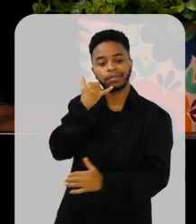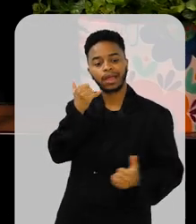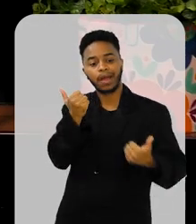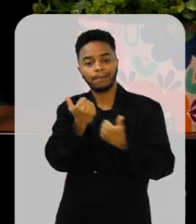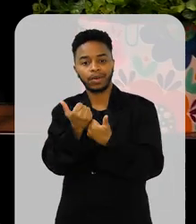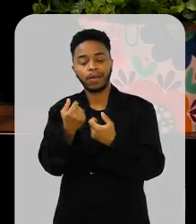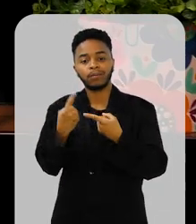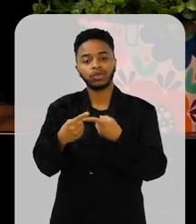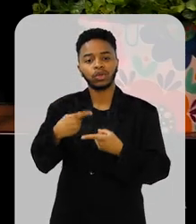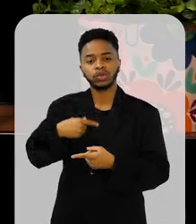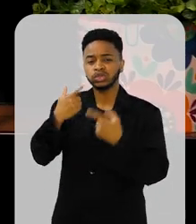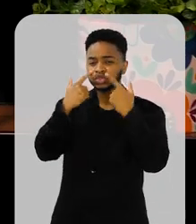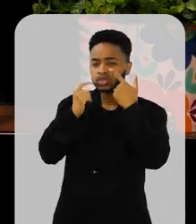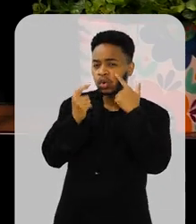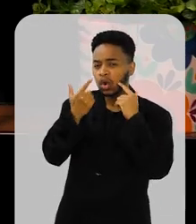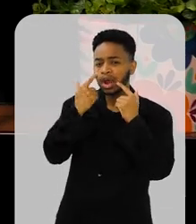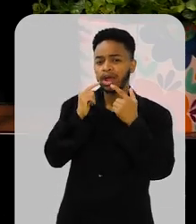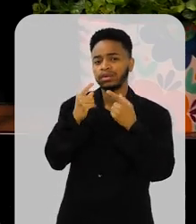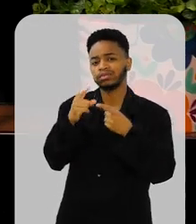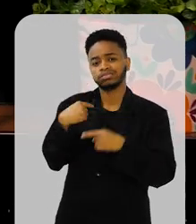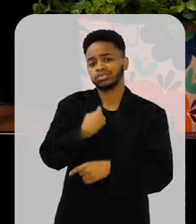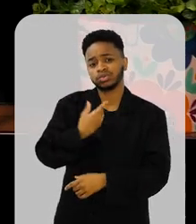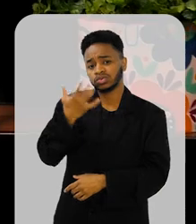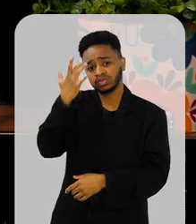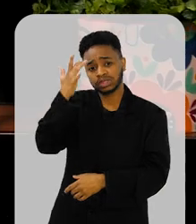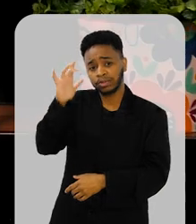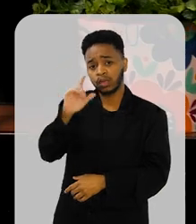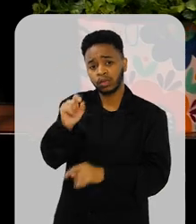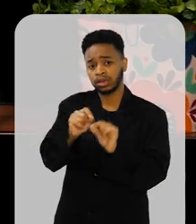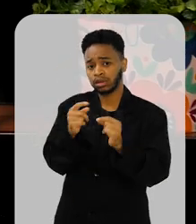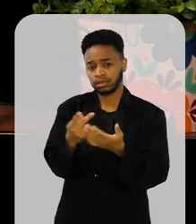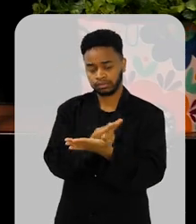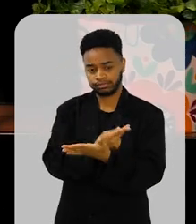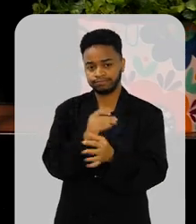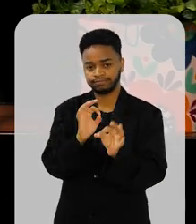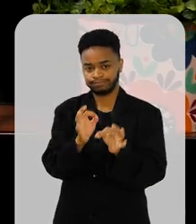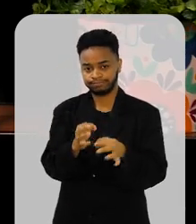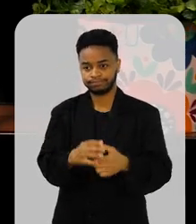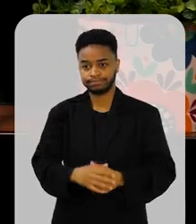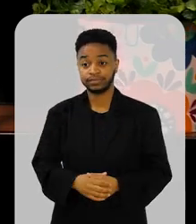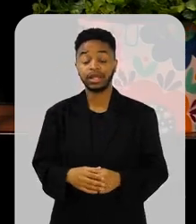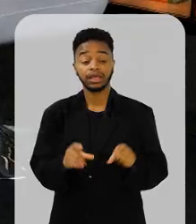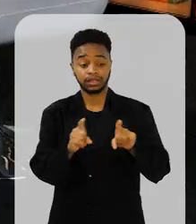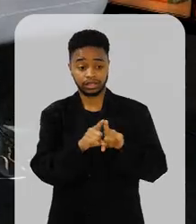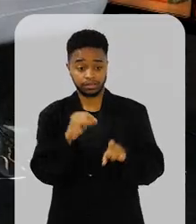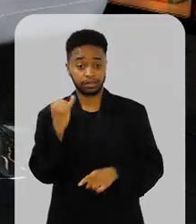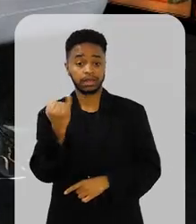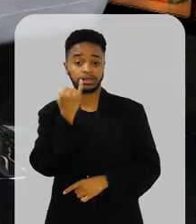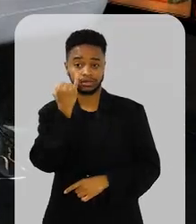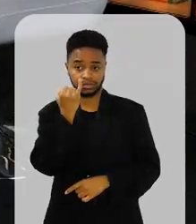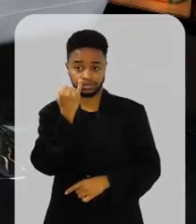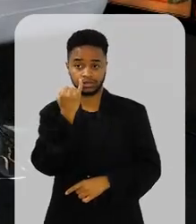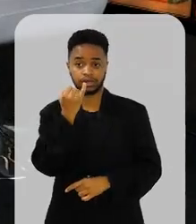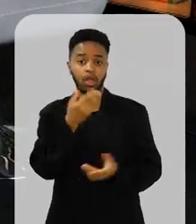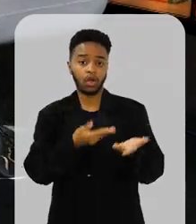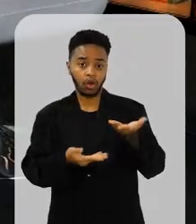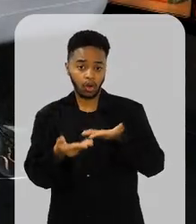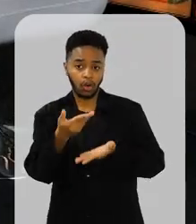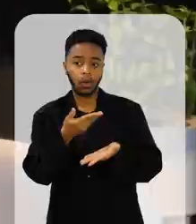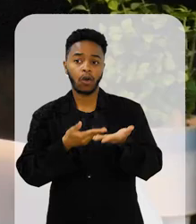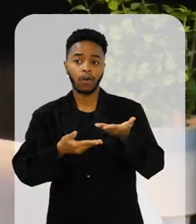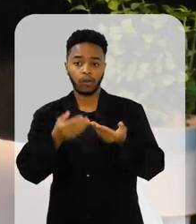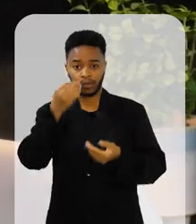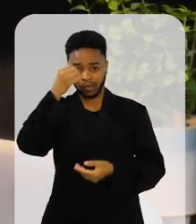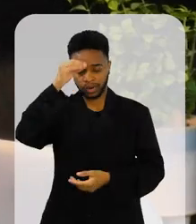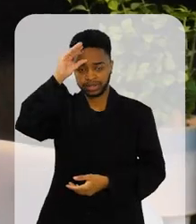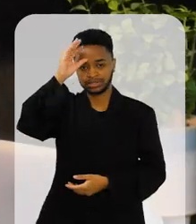força. Que eu chorava, que eu falava, que a gente não sabia o que estava acontecendo. Né? E isso é muito importante, então,